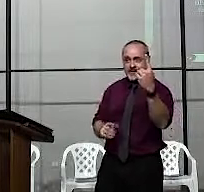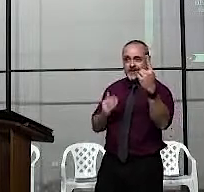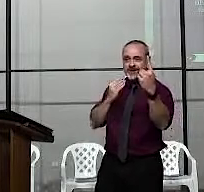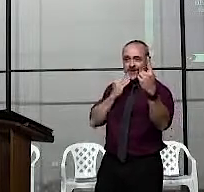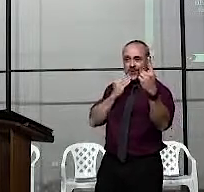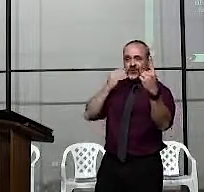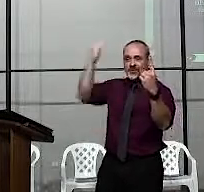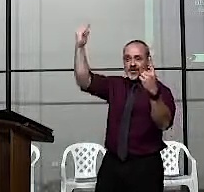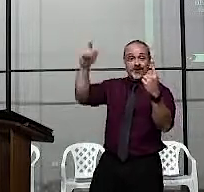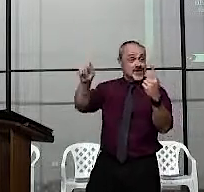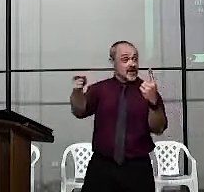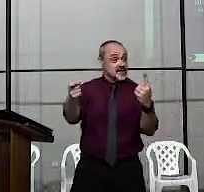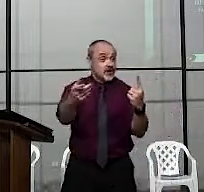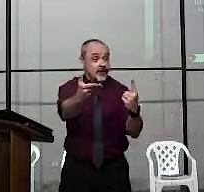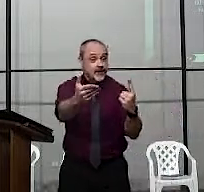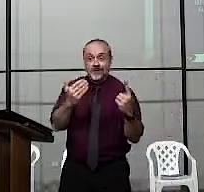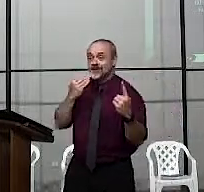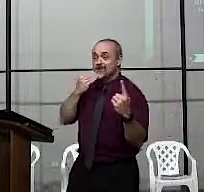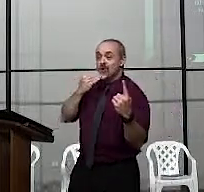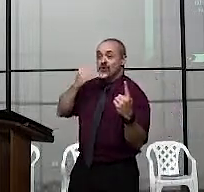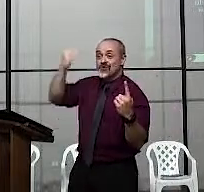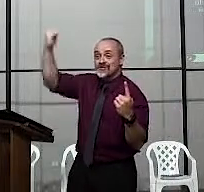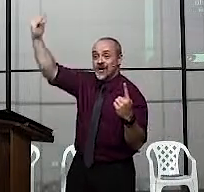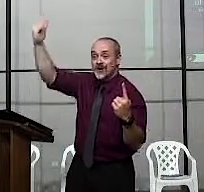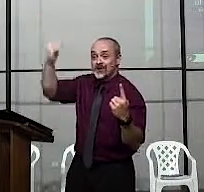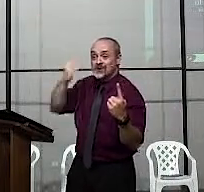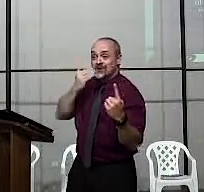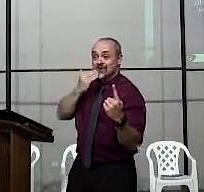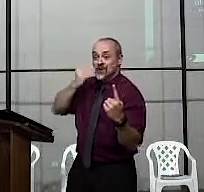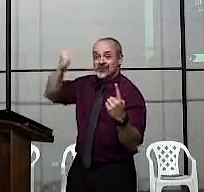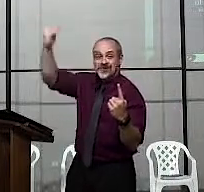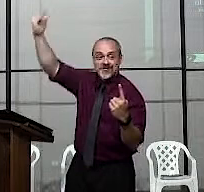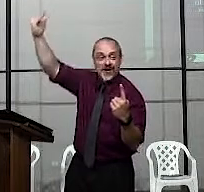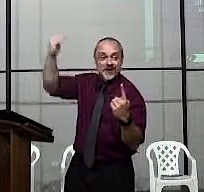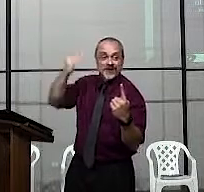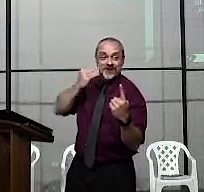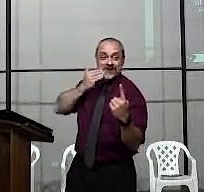coisa, confissão. Sinaliza comigo. Confissão.